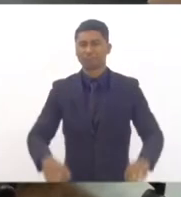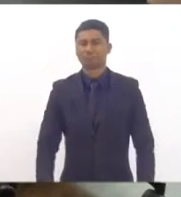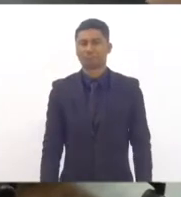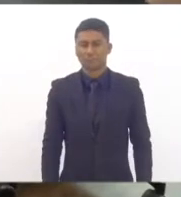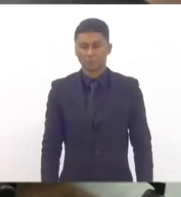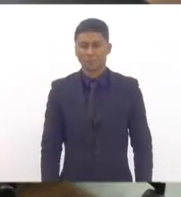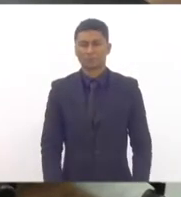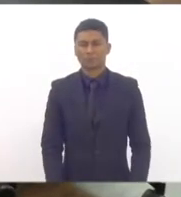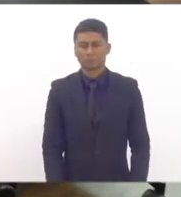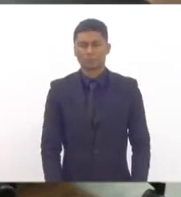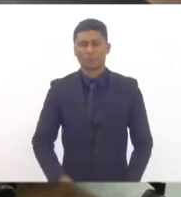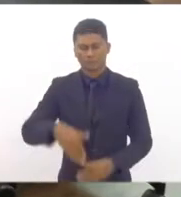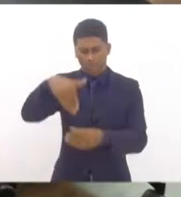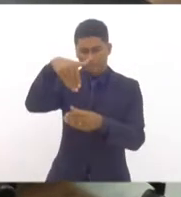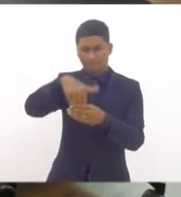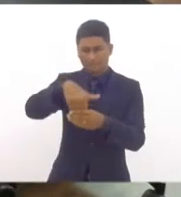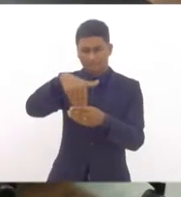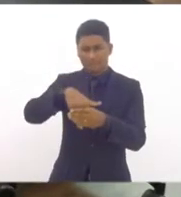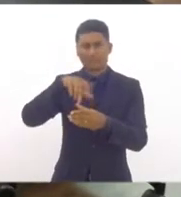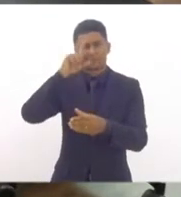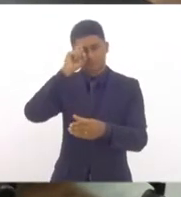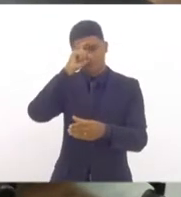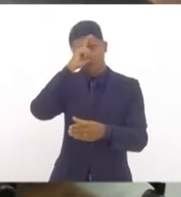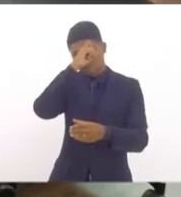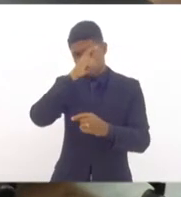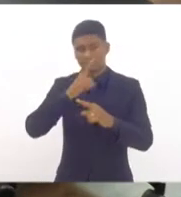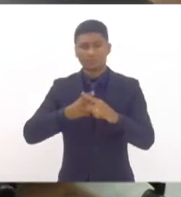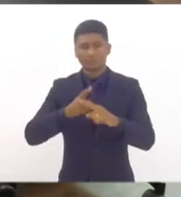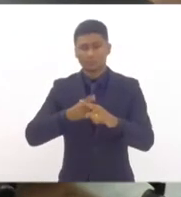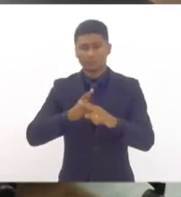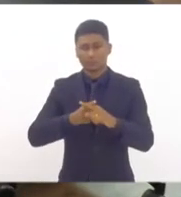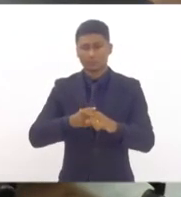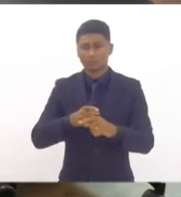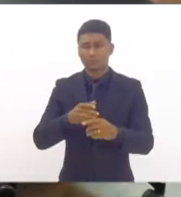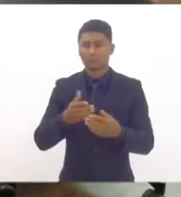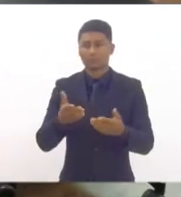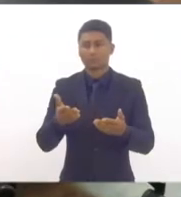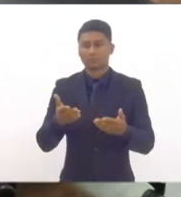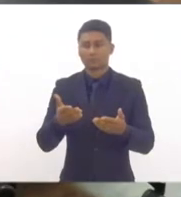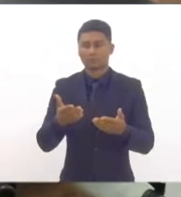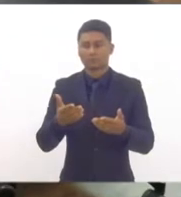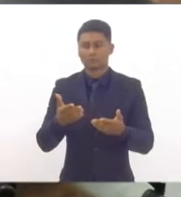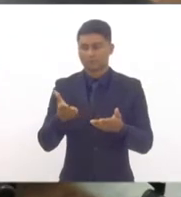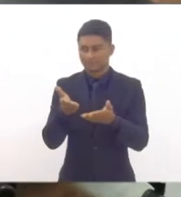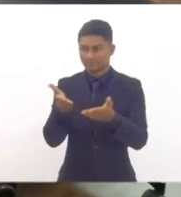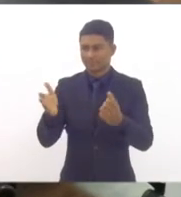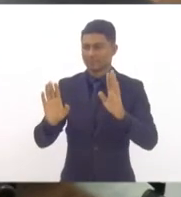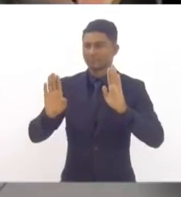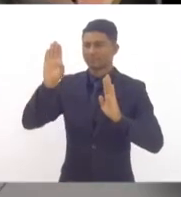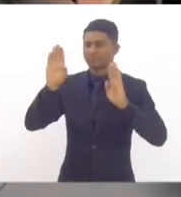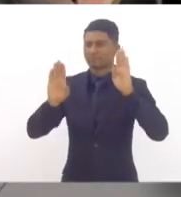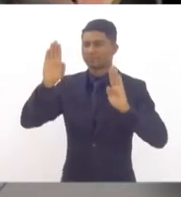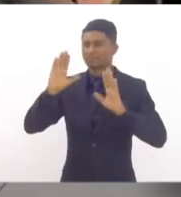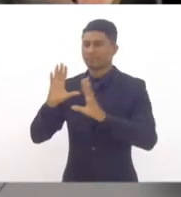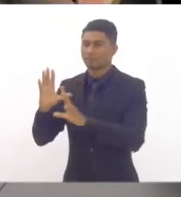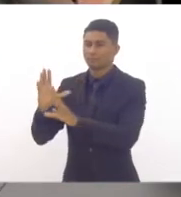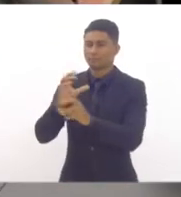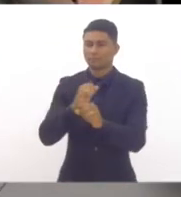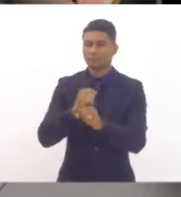A eleição muito difícil, né? São 23, agora 22 candidatos, todos com